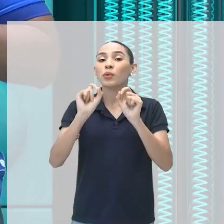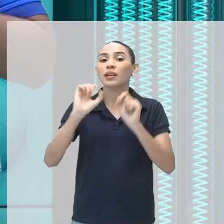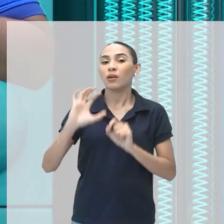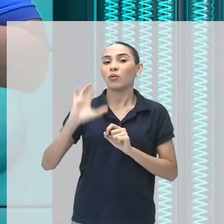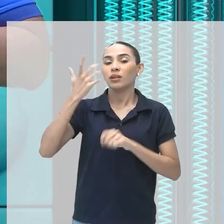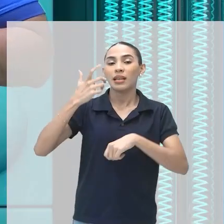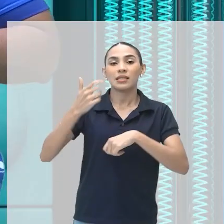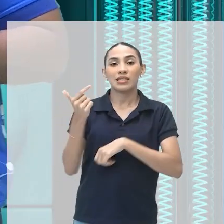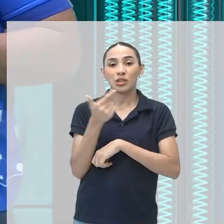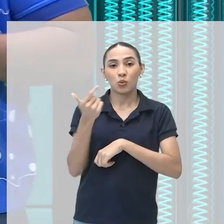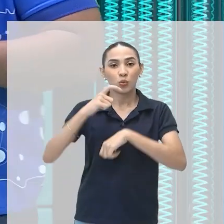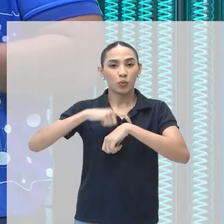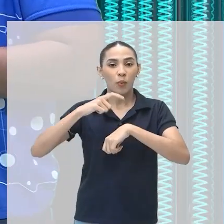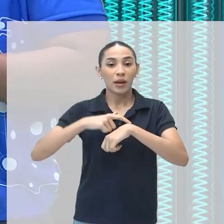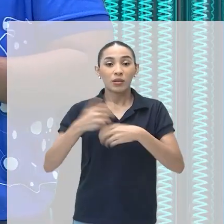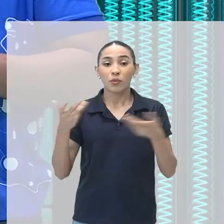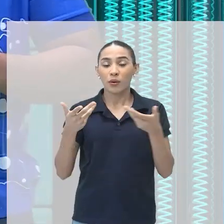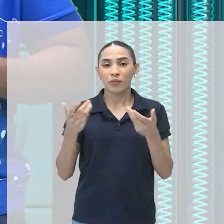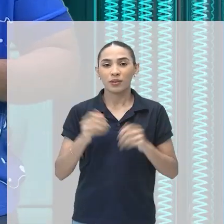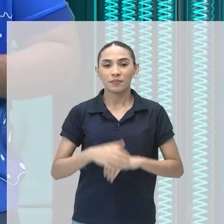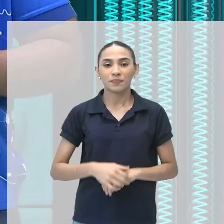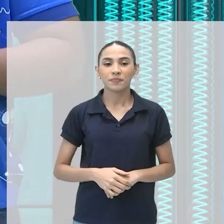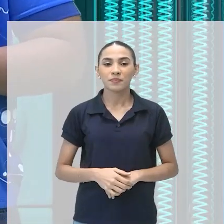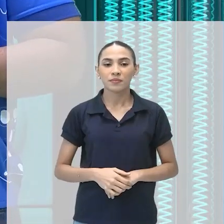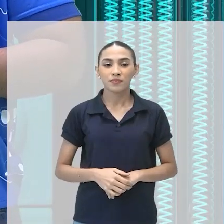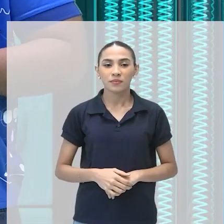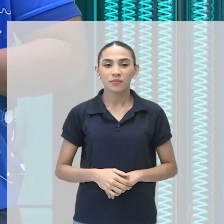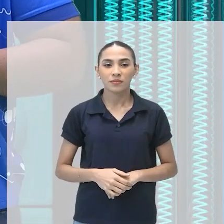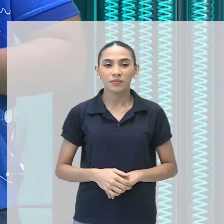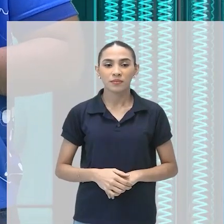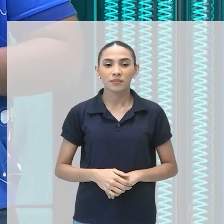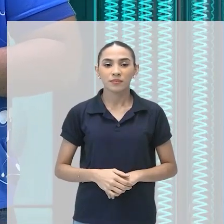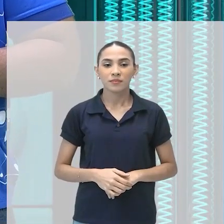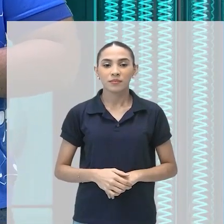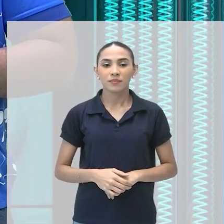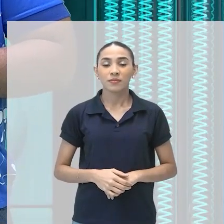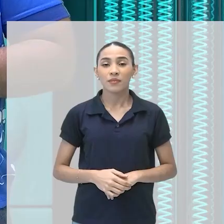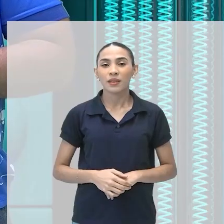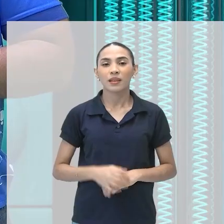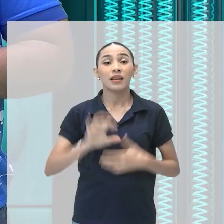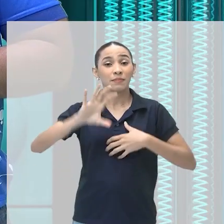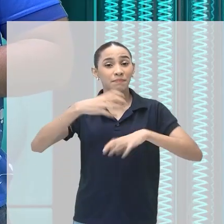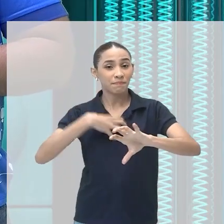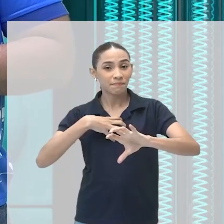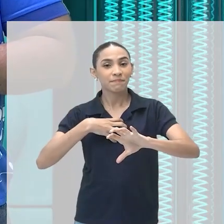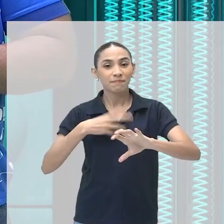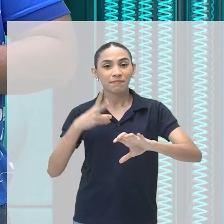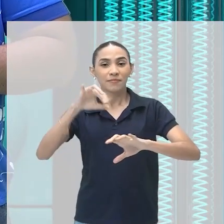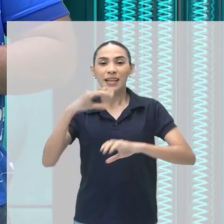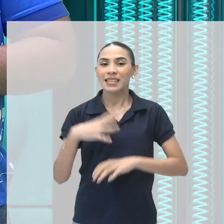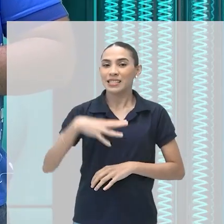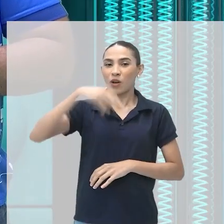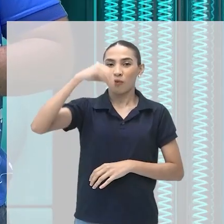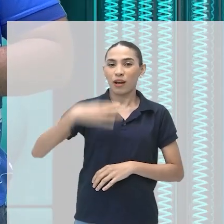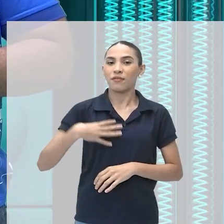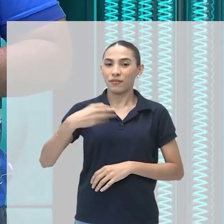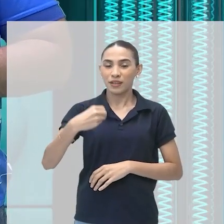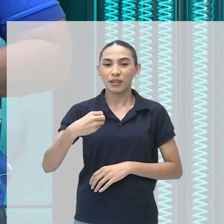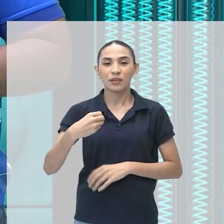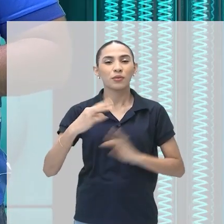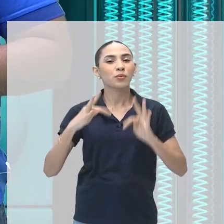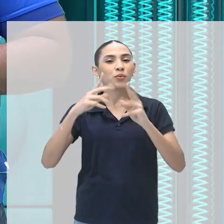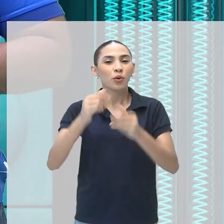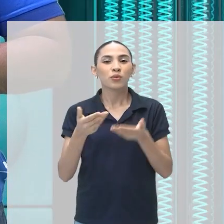segundo momento com a nossa trilha sonora, colocando para vocês. A sua generosidade salvou a vida do nosso filho. Para